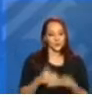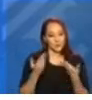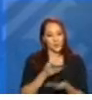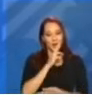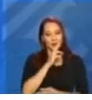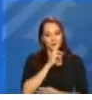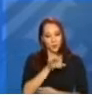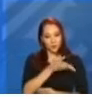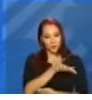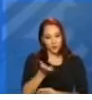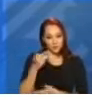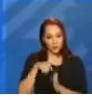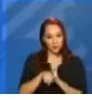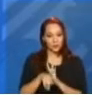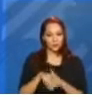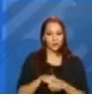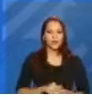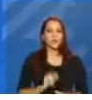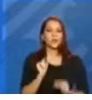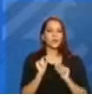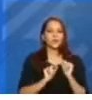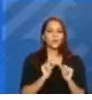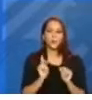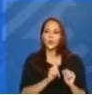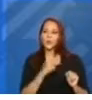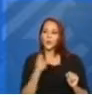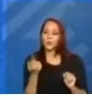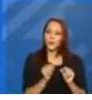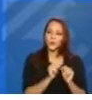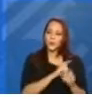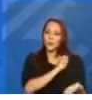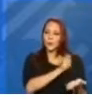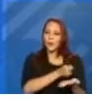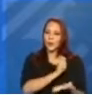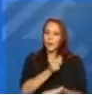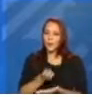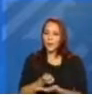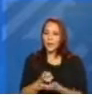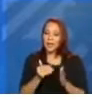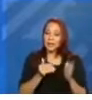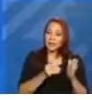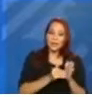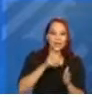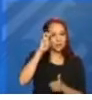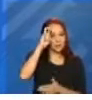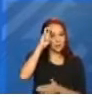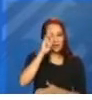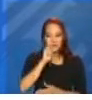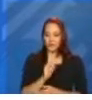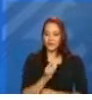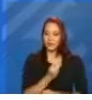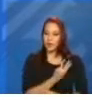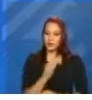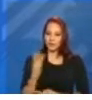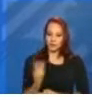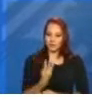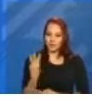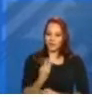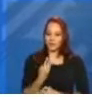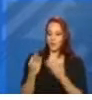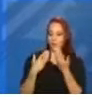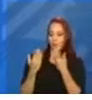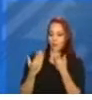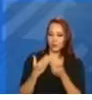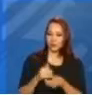as suas perguntas, o que a gente está fazendo para pagar? Ainda na quinta-feira estávamos nós três conversando há pouco